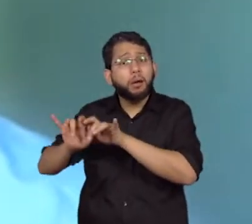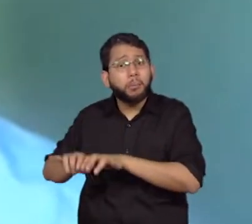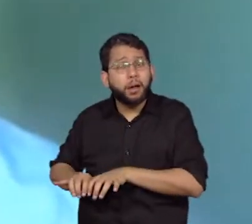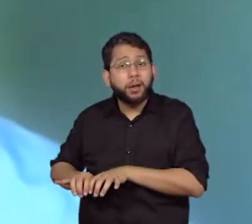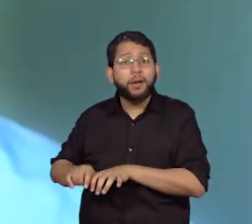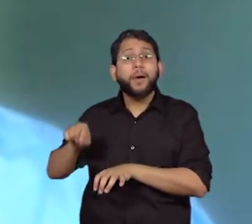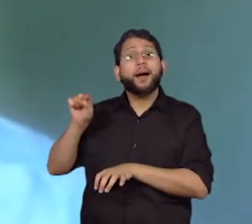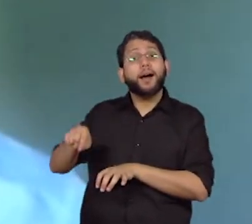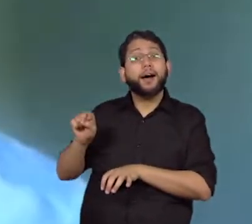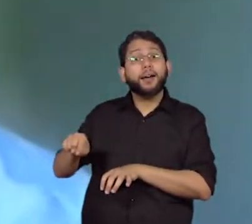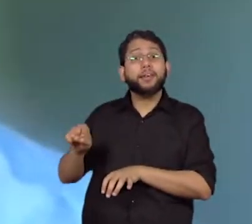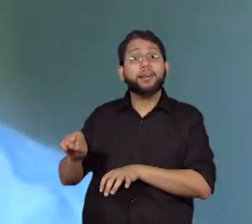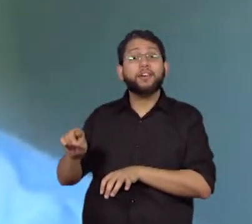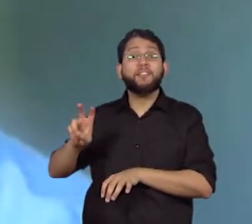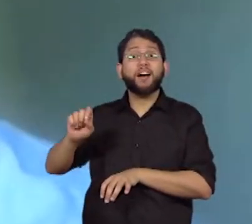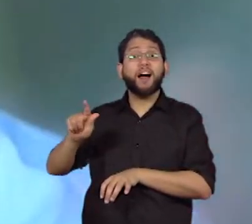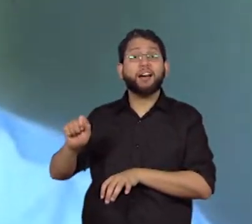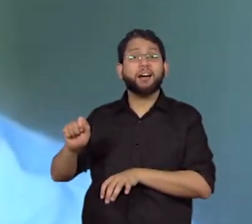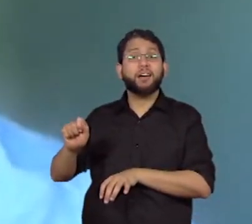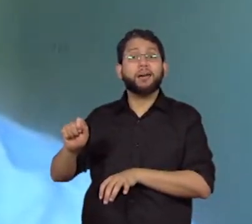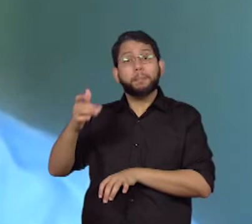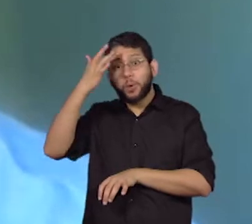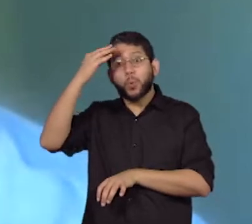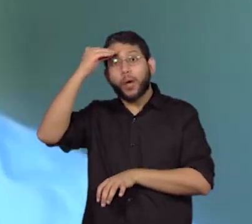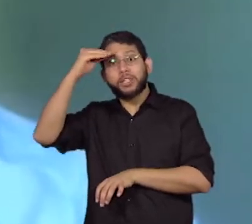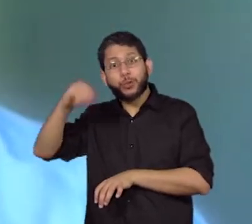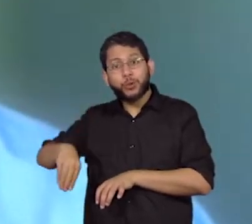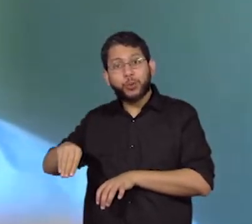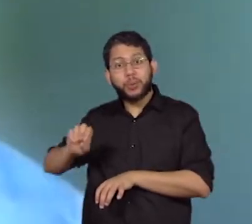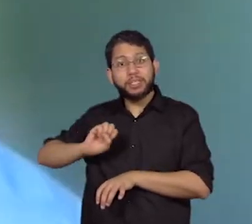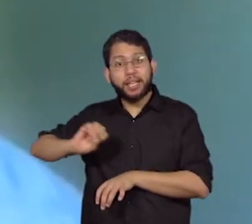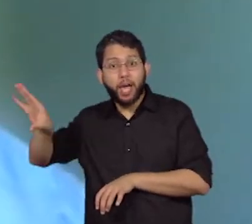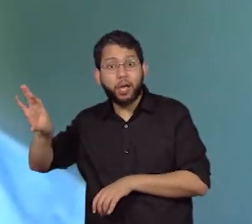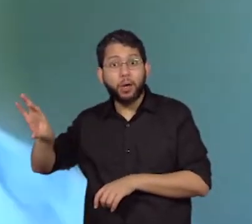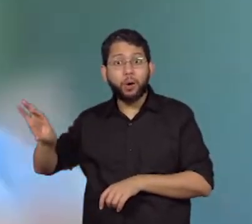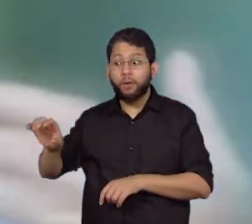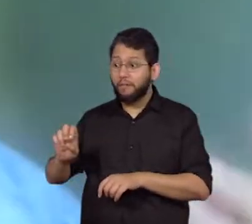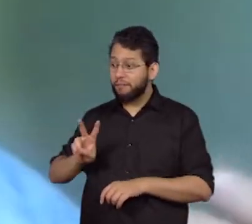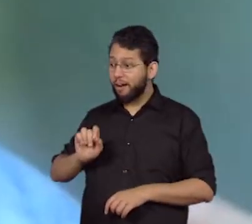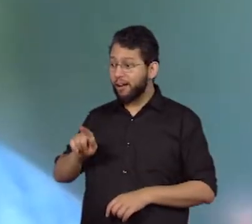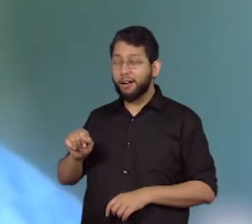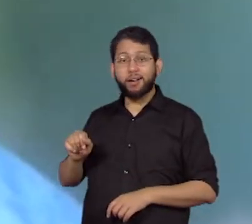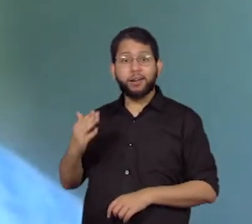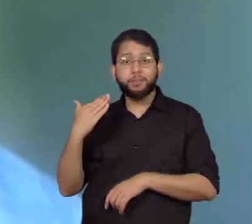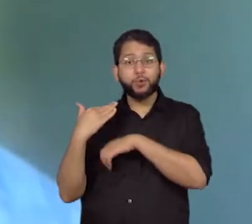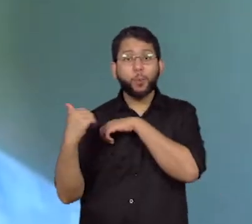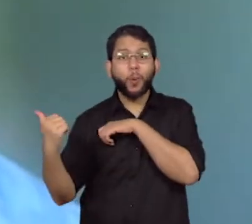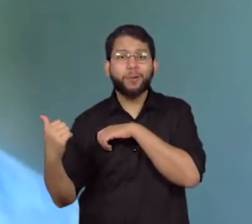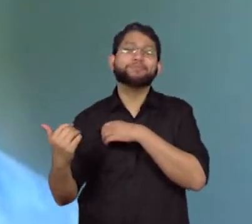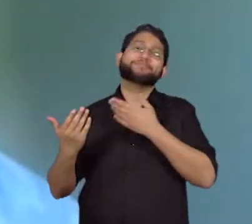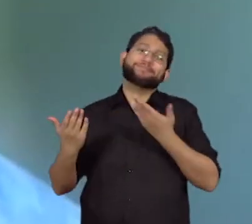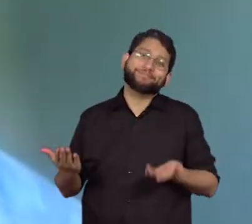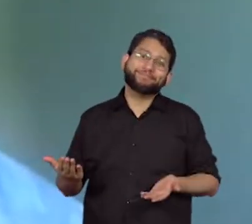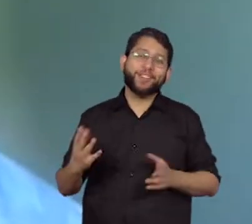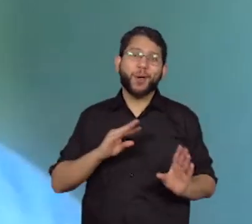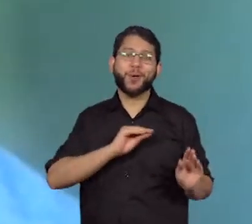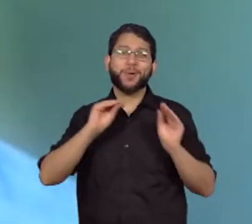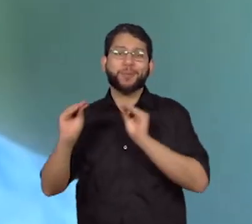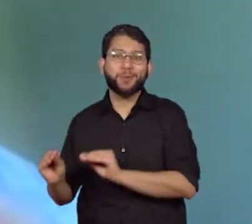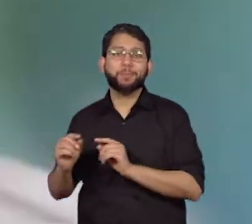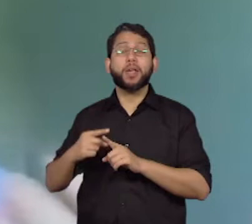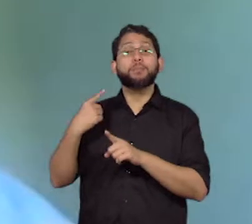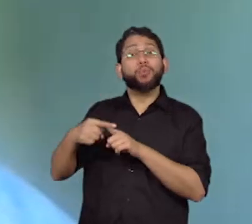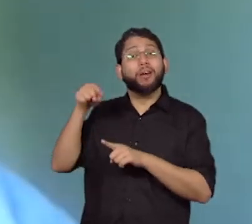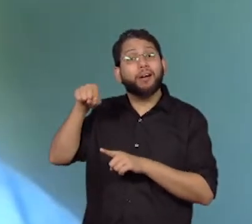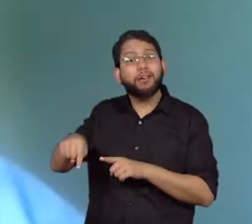abriu a vaga, falou, olha, eu me candidato. Passei no processo e foi incrível, porque a época tinha uma preocupação muito grande com